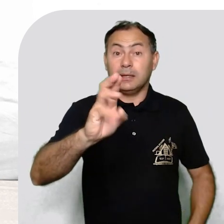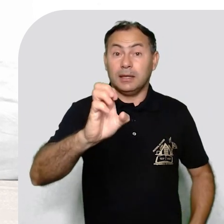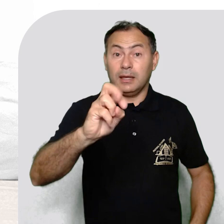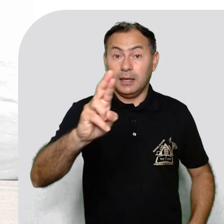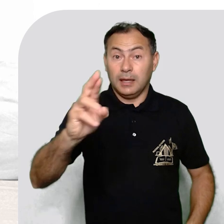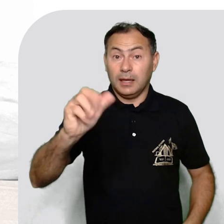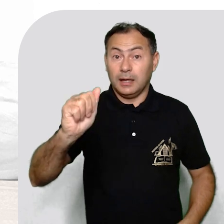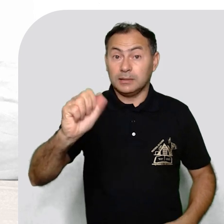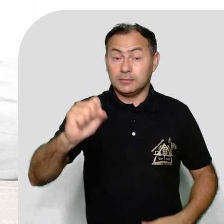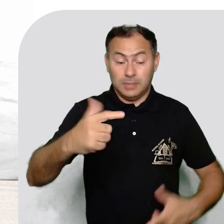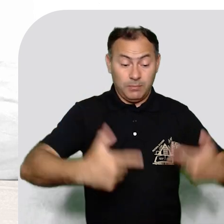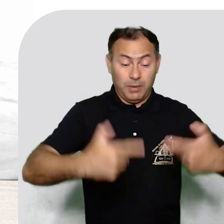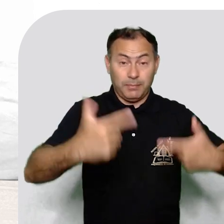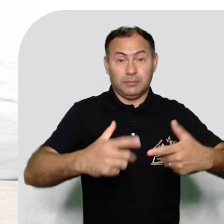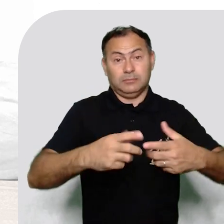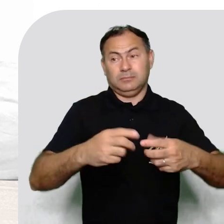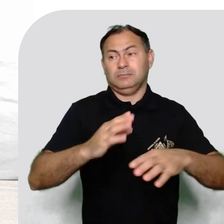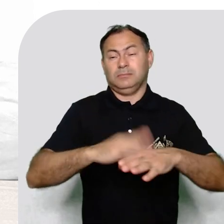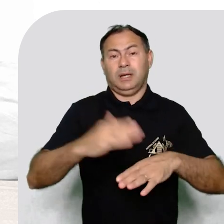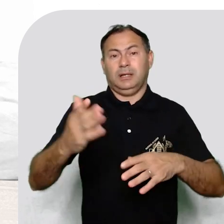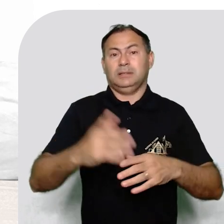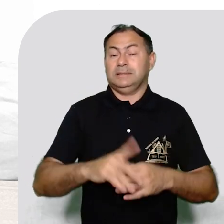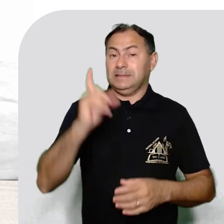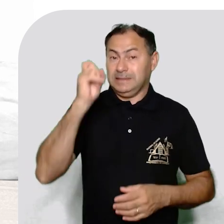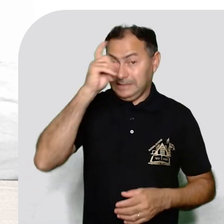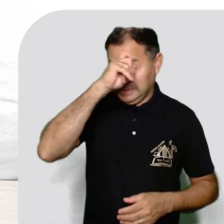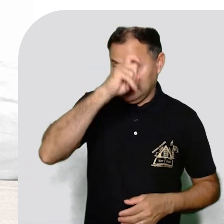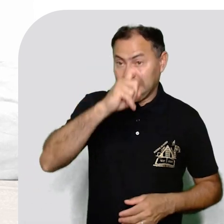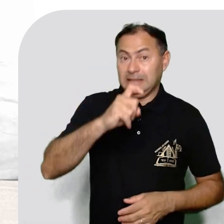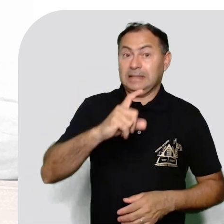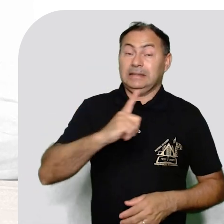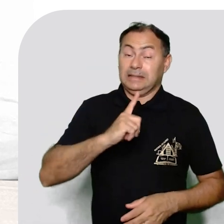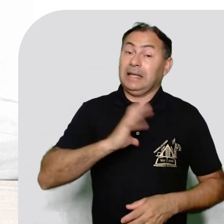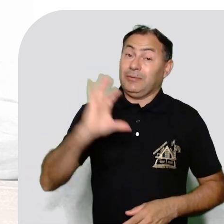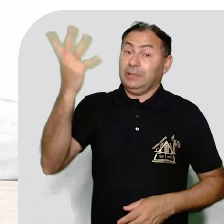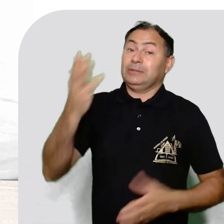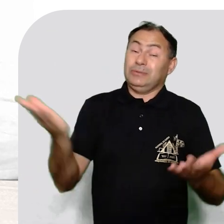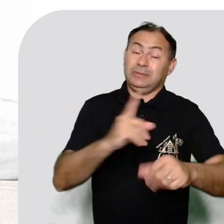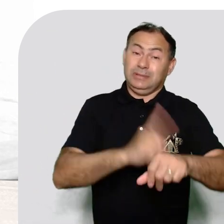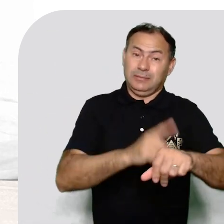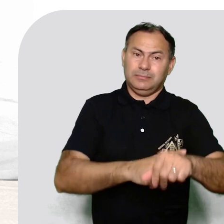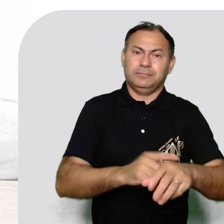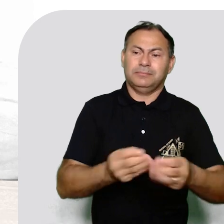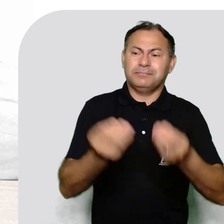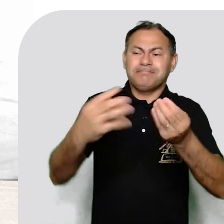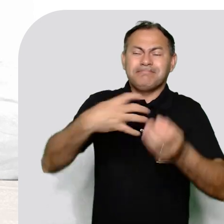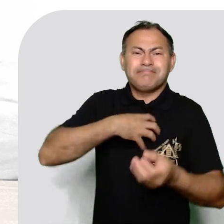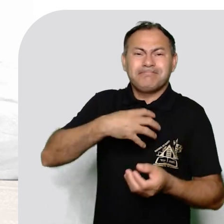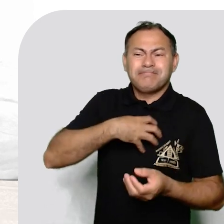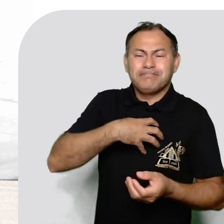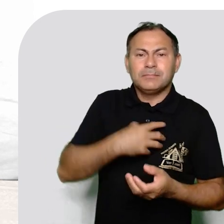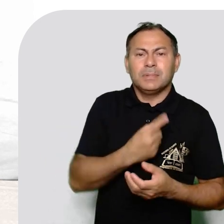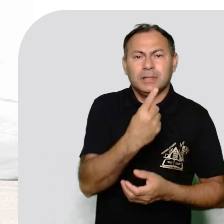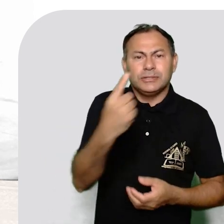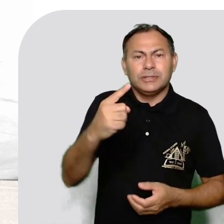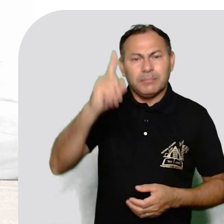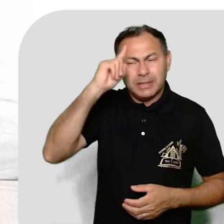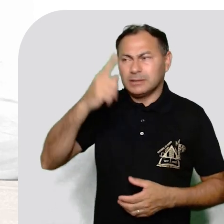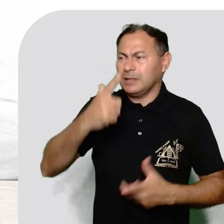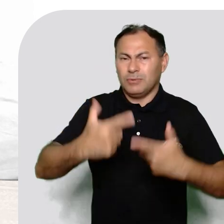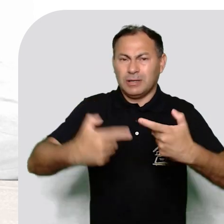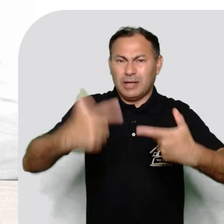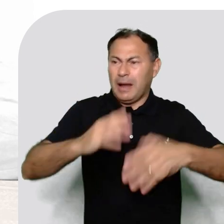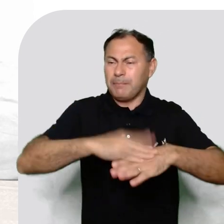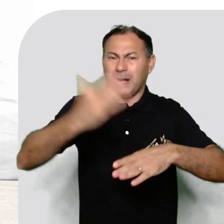dos elementos mais complexos dos nossos dias. Nos dá uma sensação de que cada dia tem uma guerra